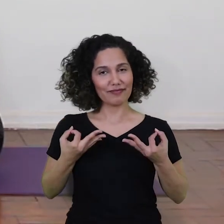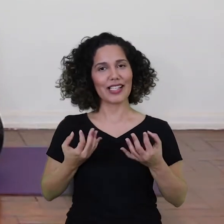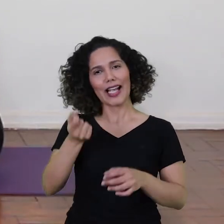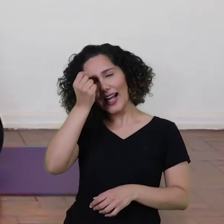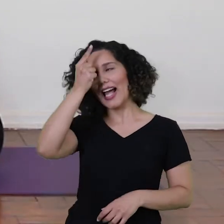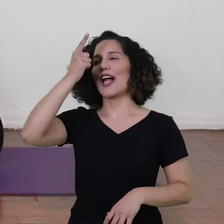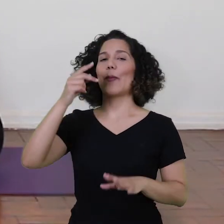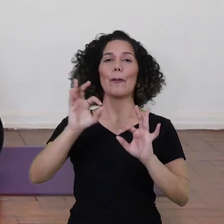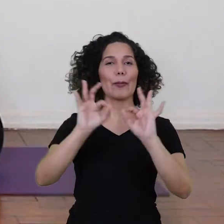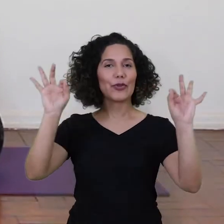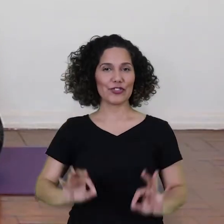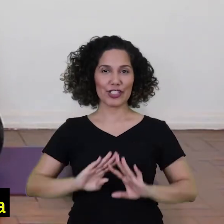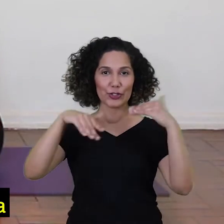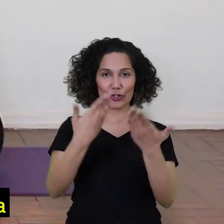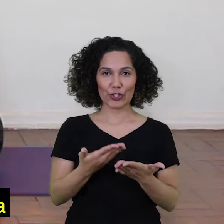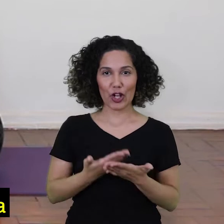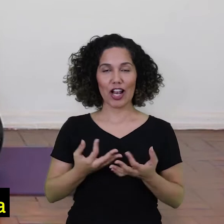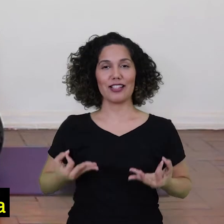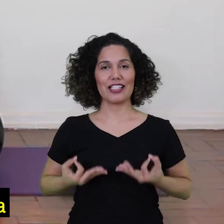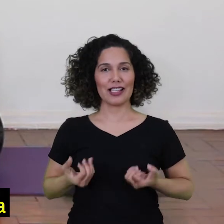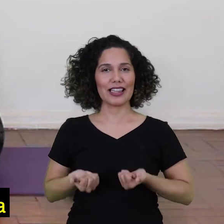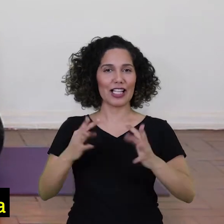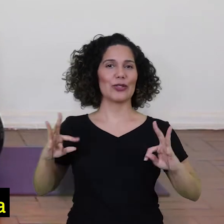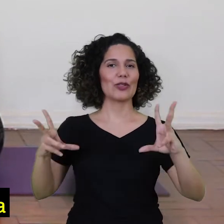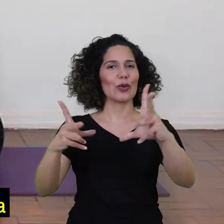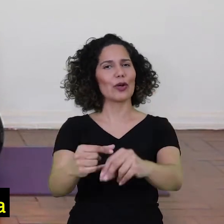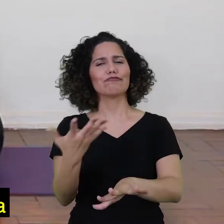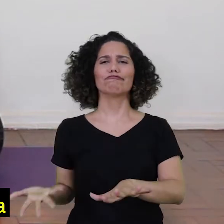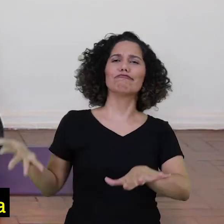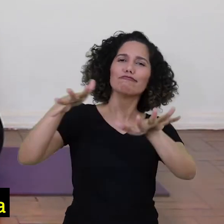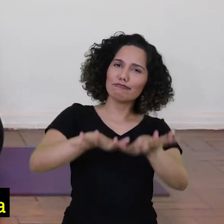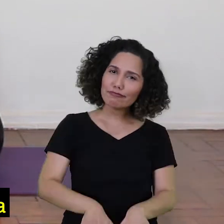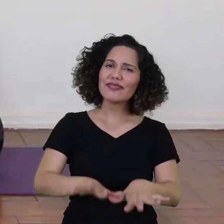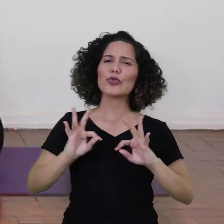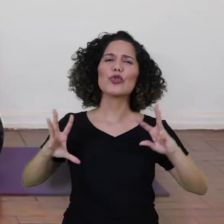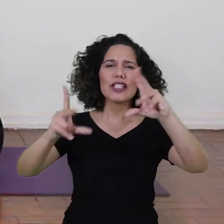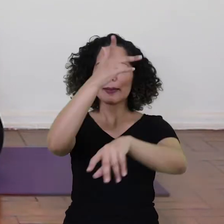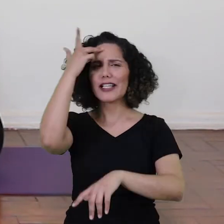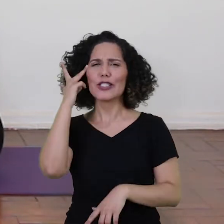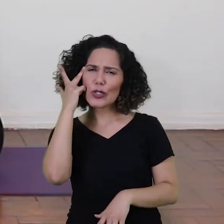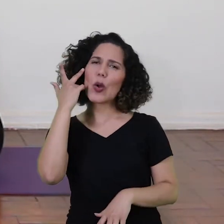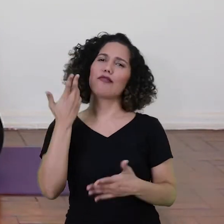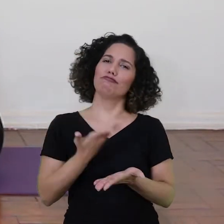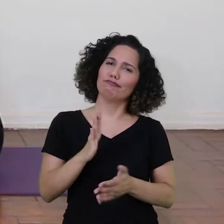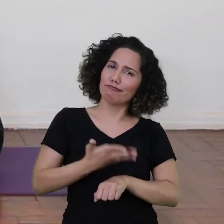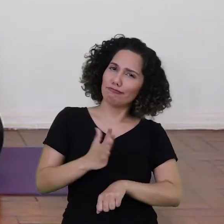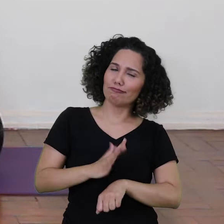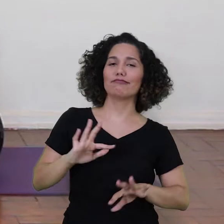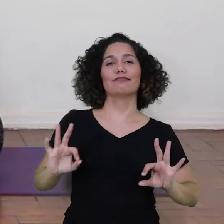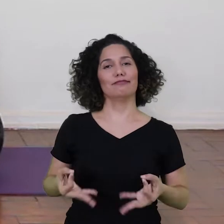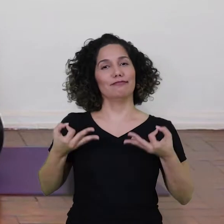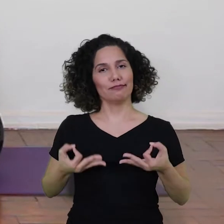projeto Escola Yoga para Todes, que visa incluir todas as pessoas na prática de yoga e democratizar essa